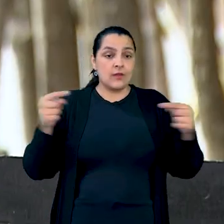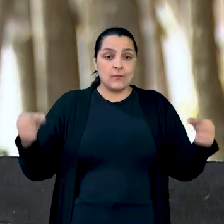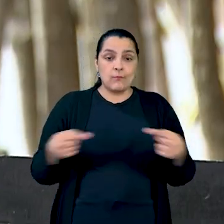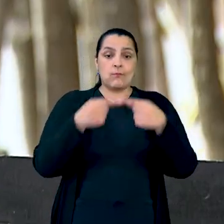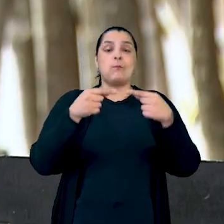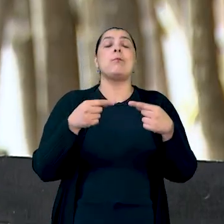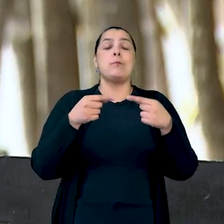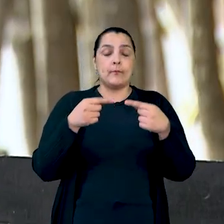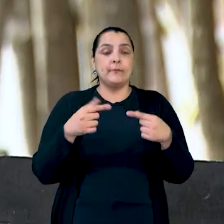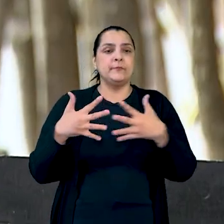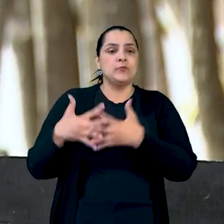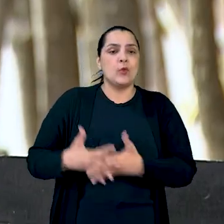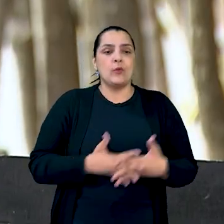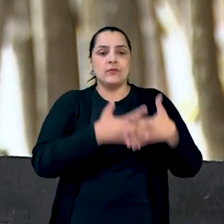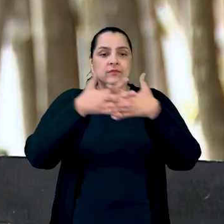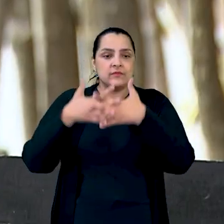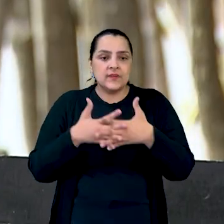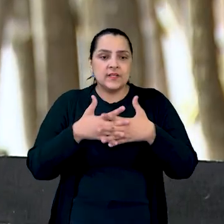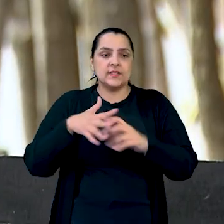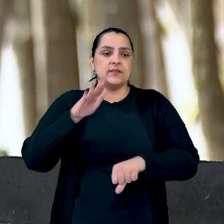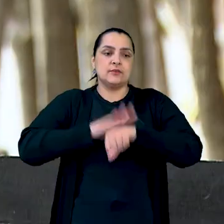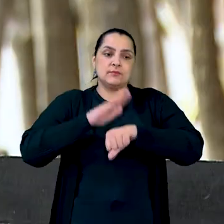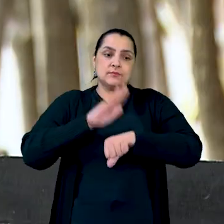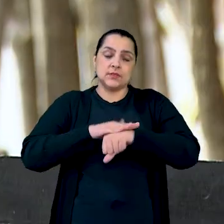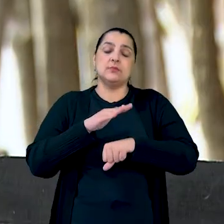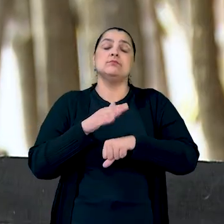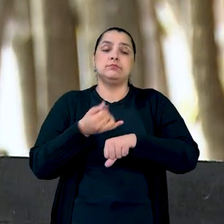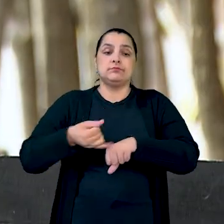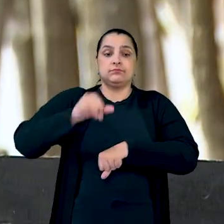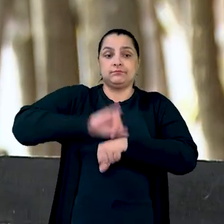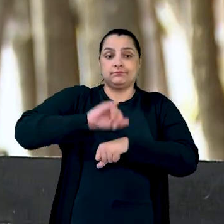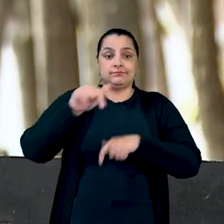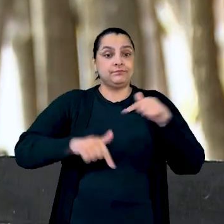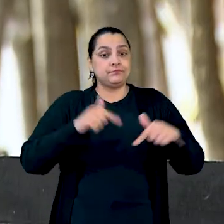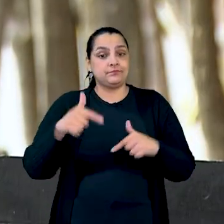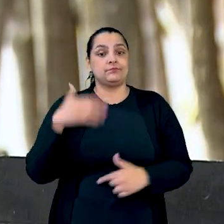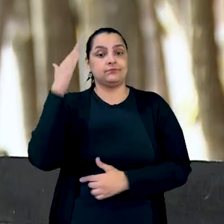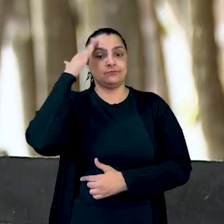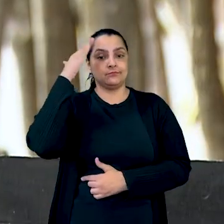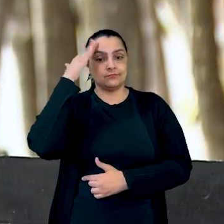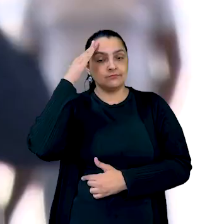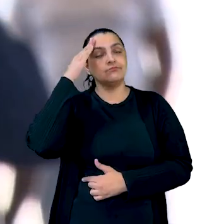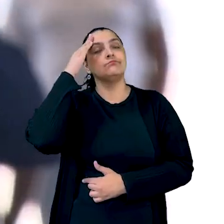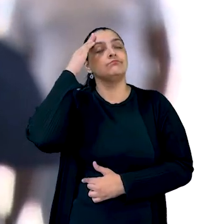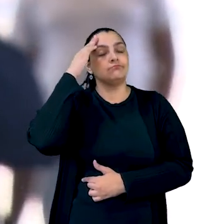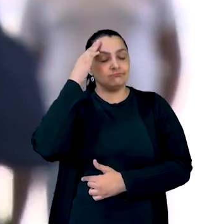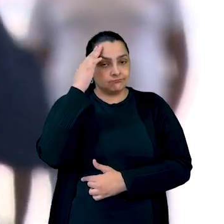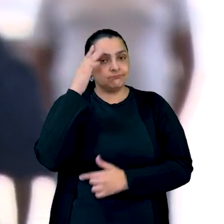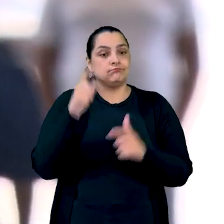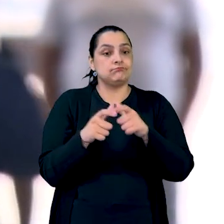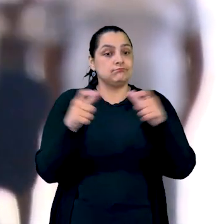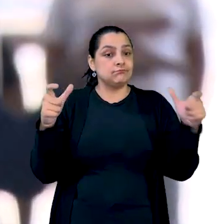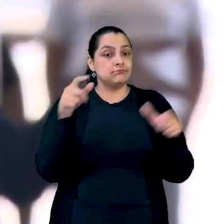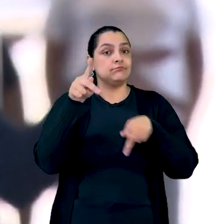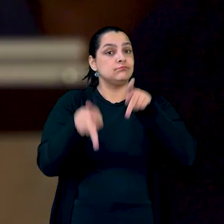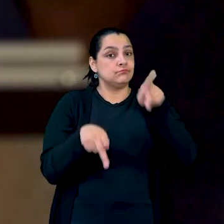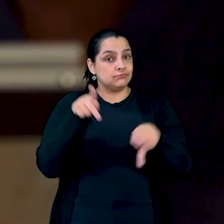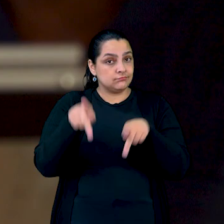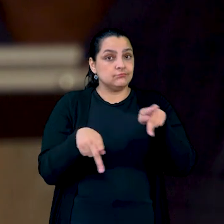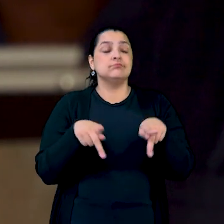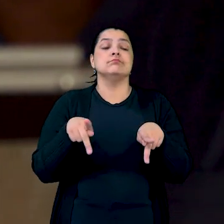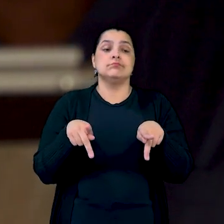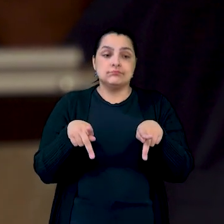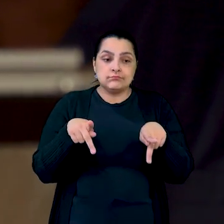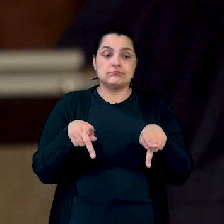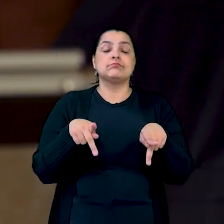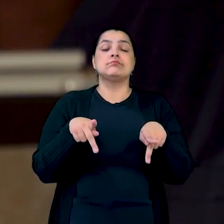busca atenuar os conflitos propriamente entre capital e trabalho, e a gente sabe que a grande parte da